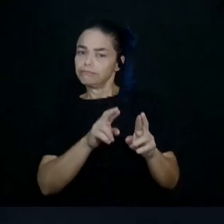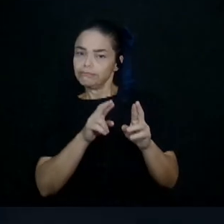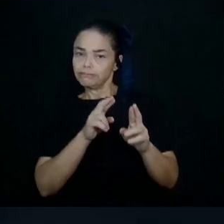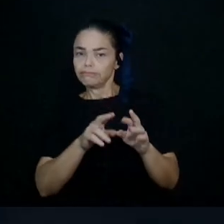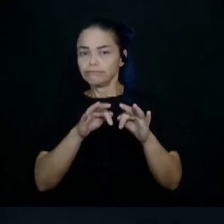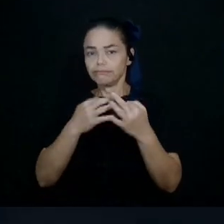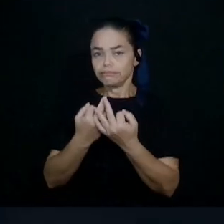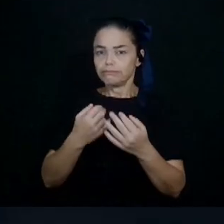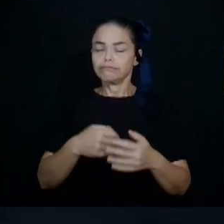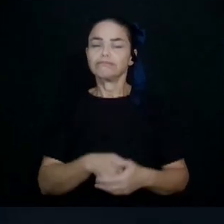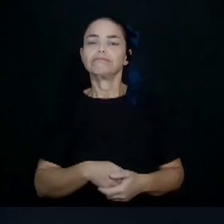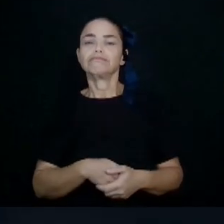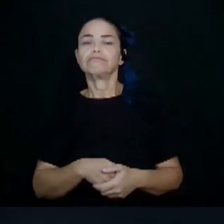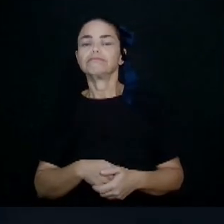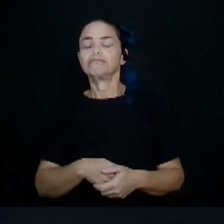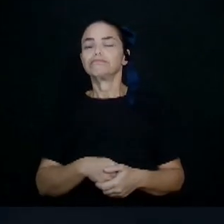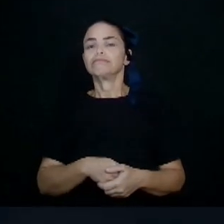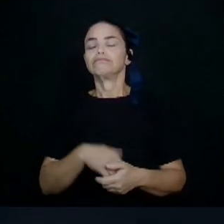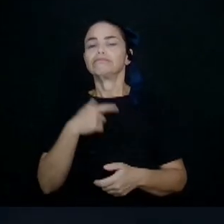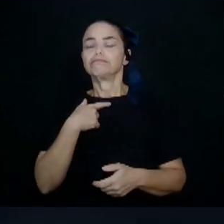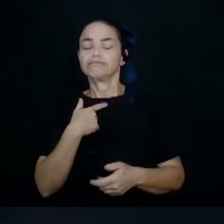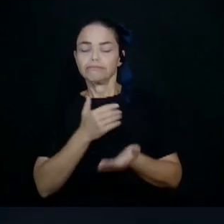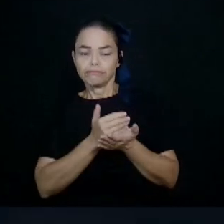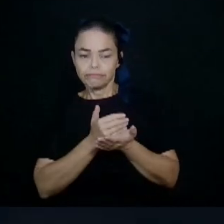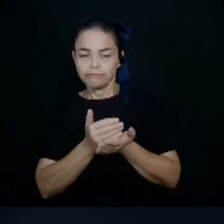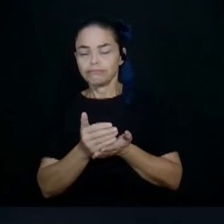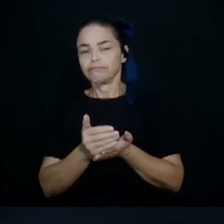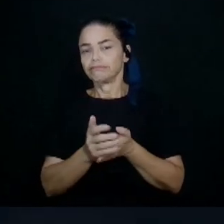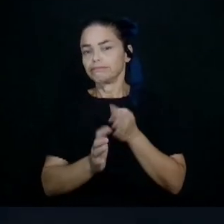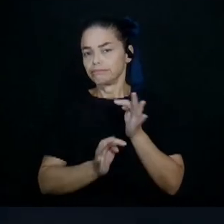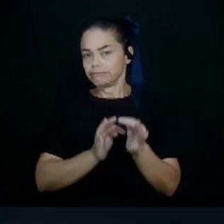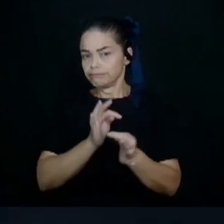esperar quando se dá início ao tratamento?